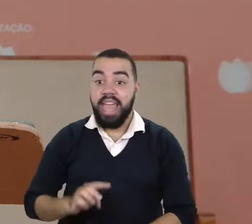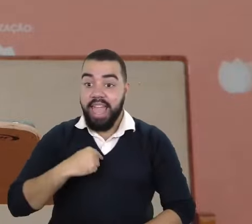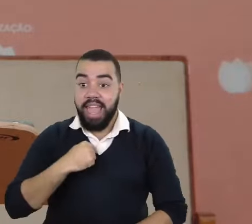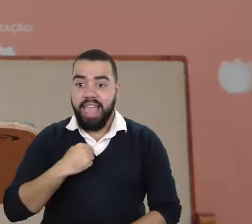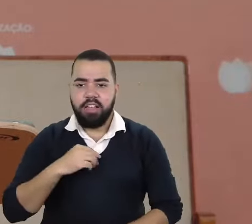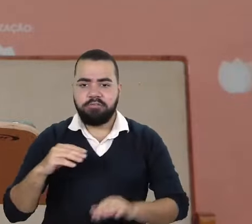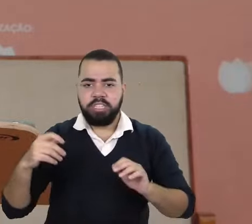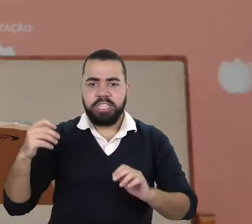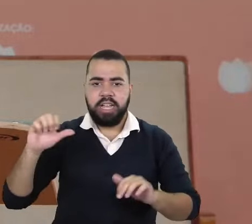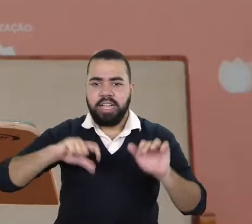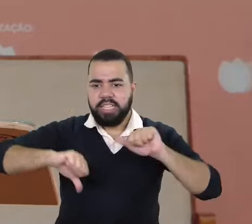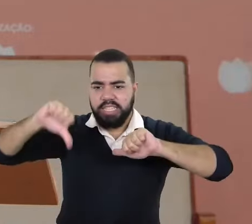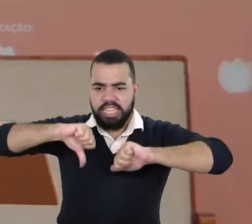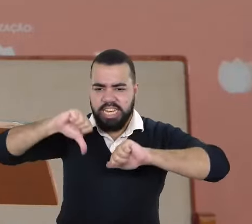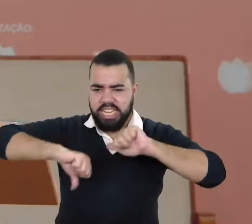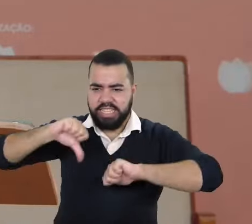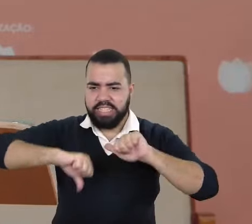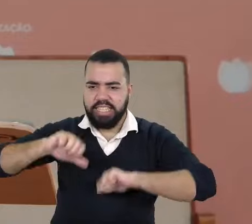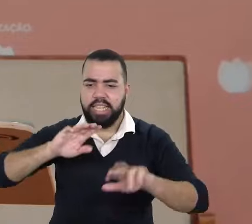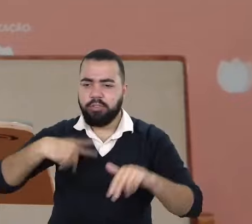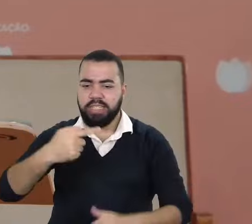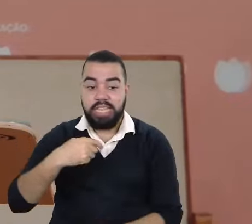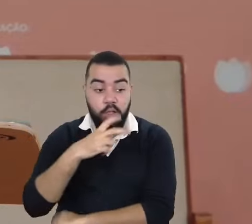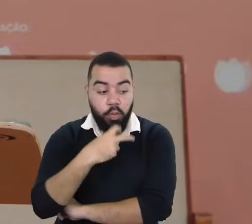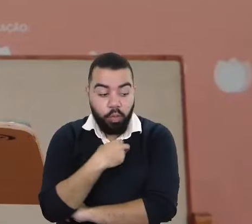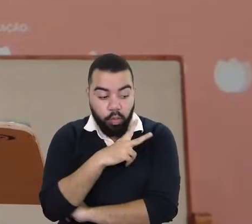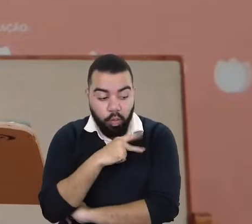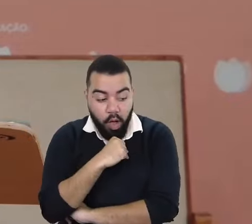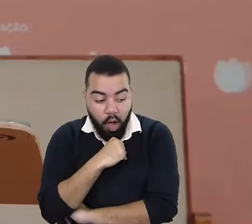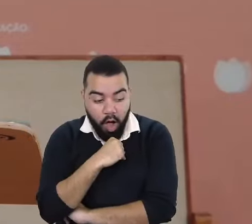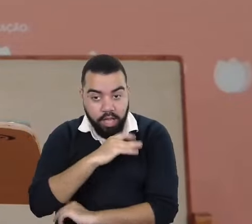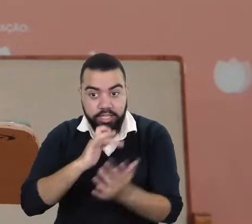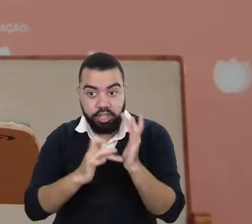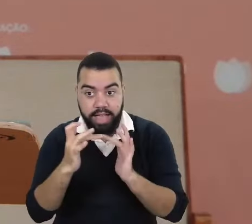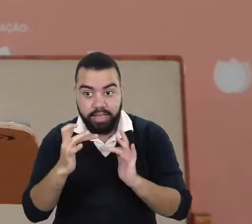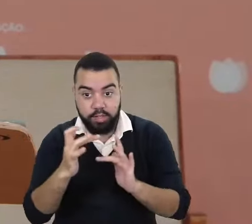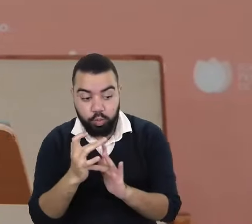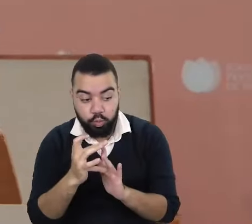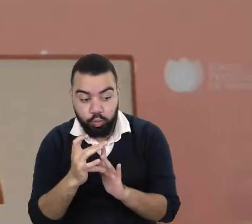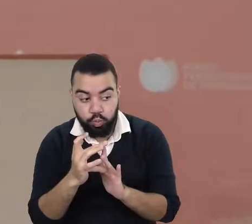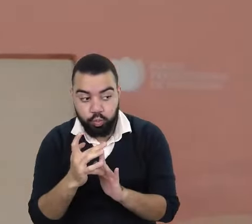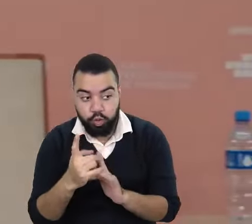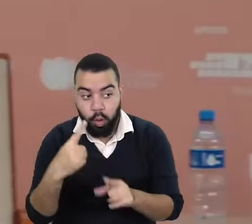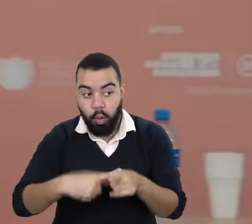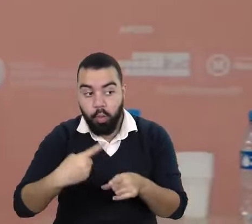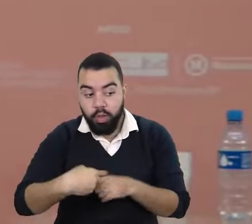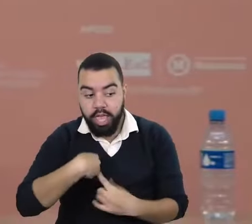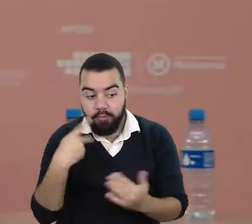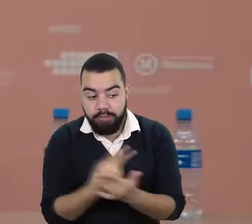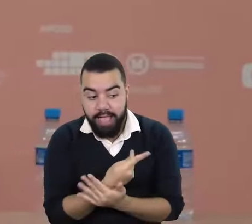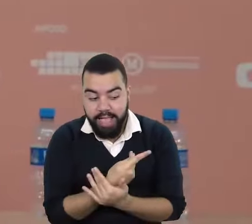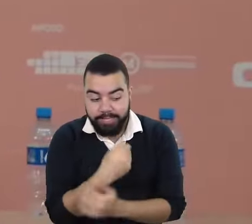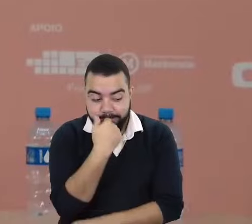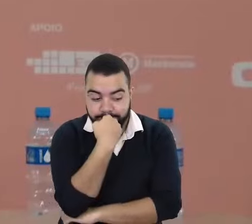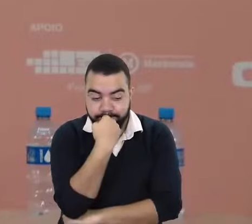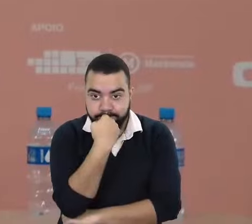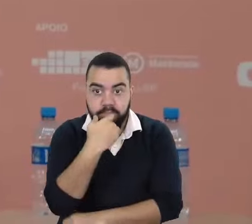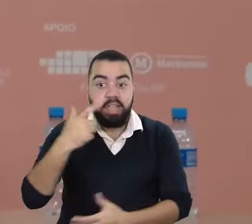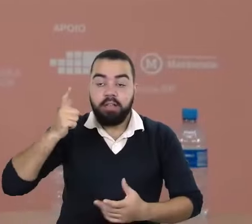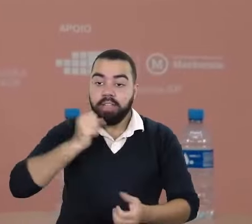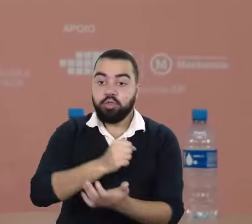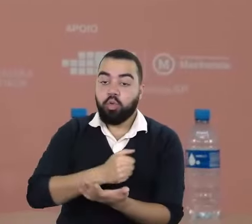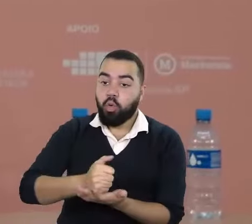tenho uma crise, eu fico assim, meu Jesus, que babado. Por que eu fiz isso? Só que na hora a gente não consegue controlar. E